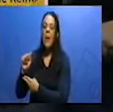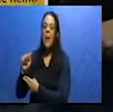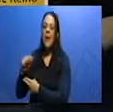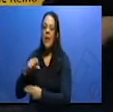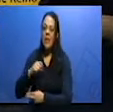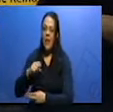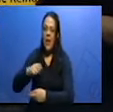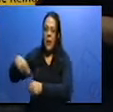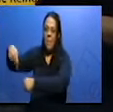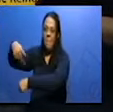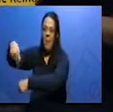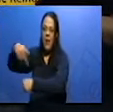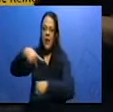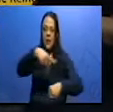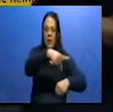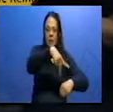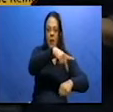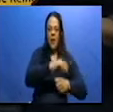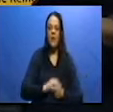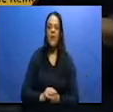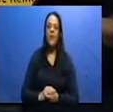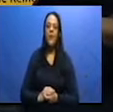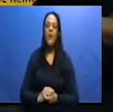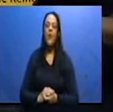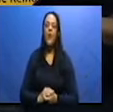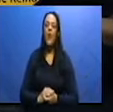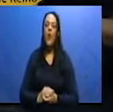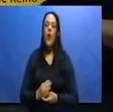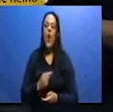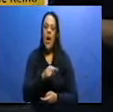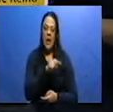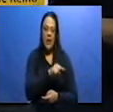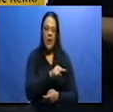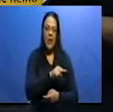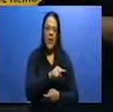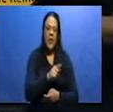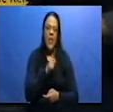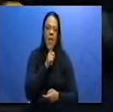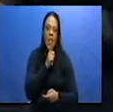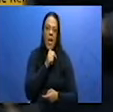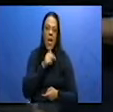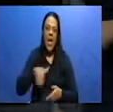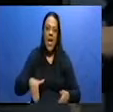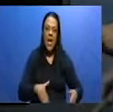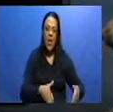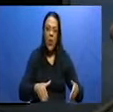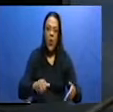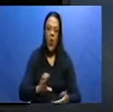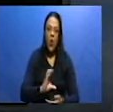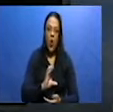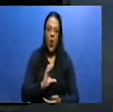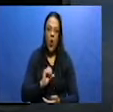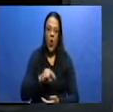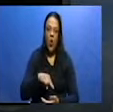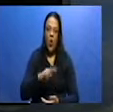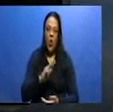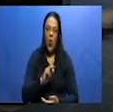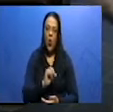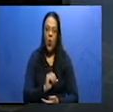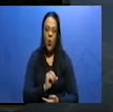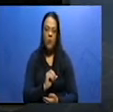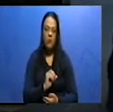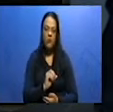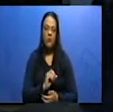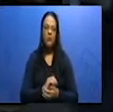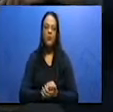países aqui, ó. Esse nome é por causa do rio Congo, que passa aqui, ó, tá? Os bantus estavam